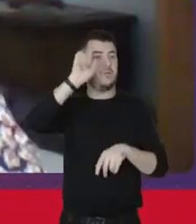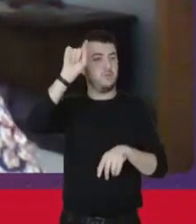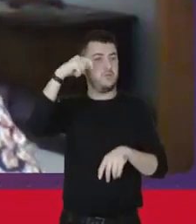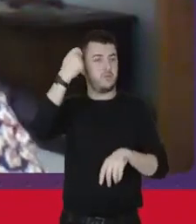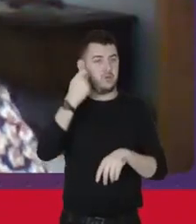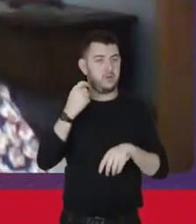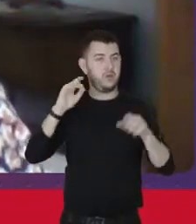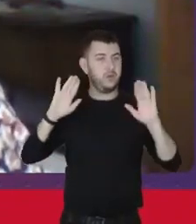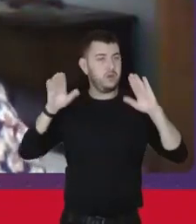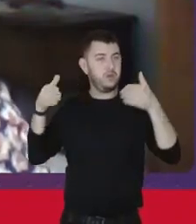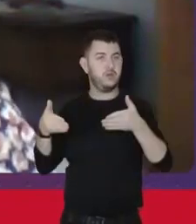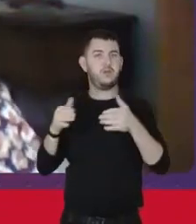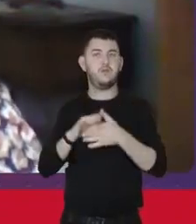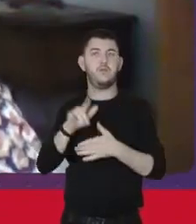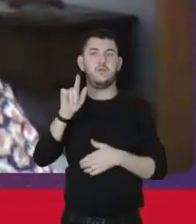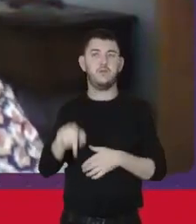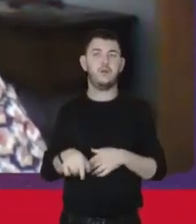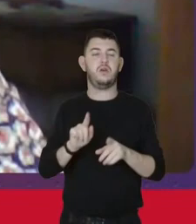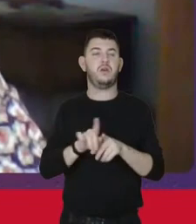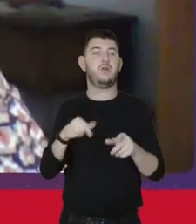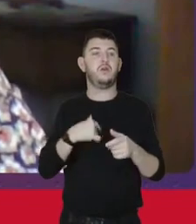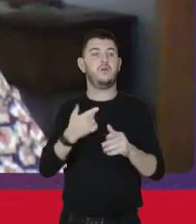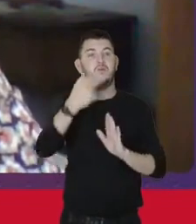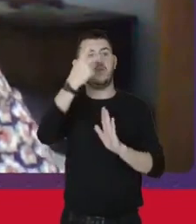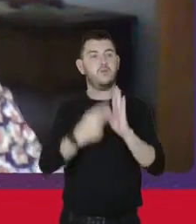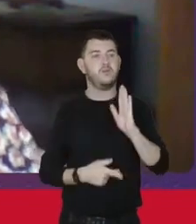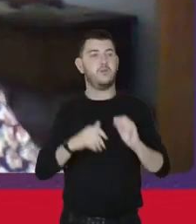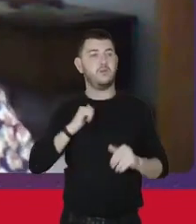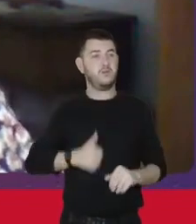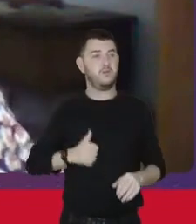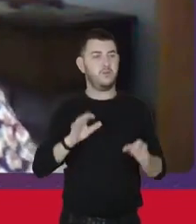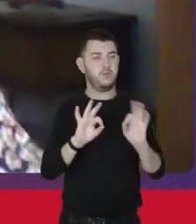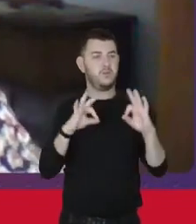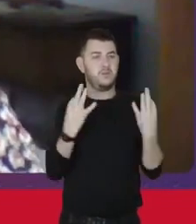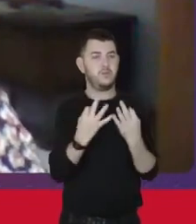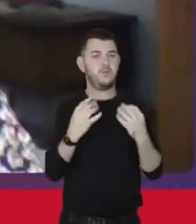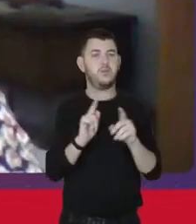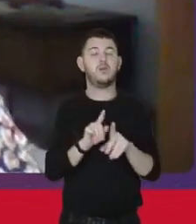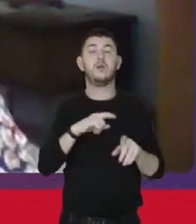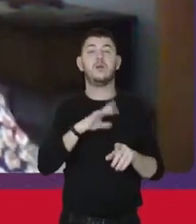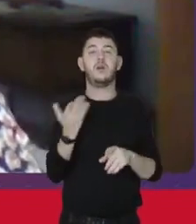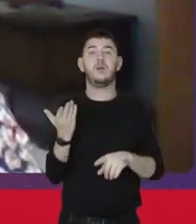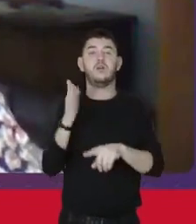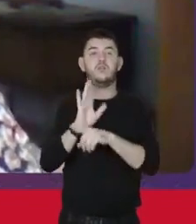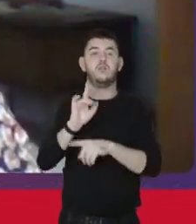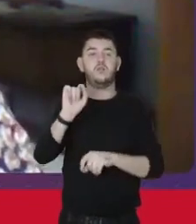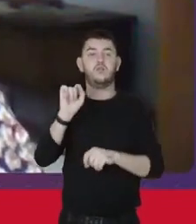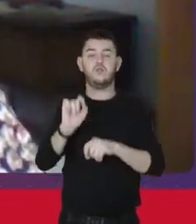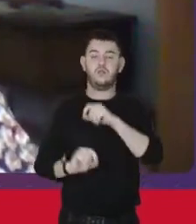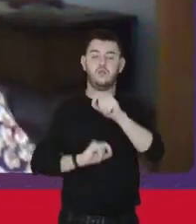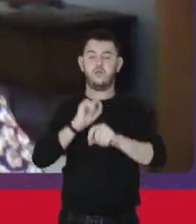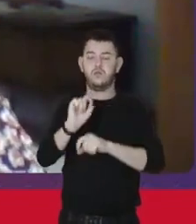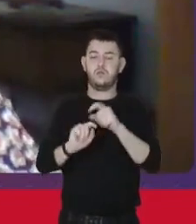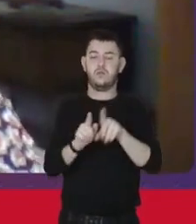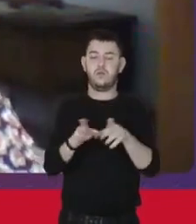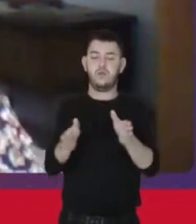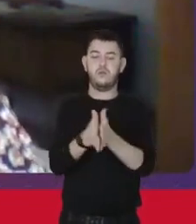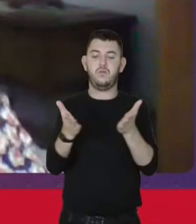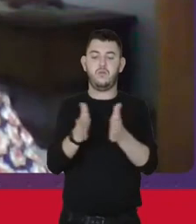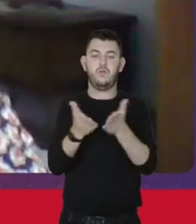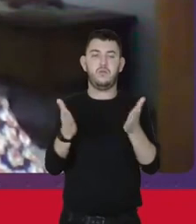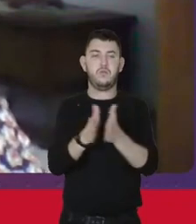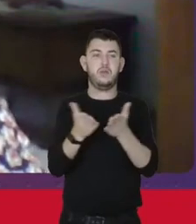em especial. É o caso do programa Bolsa Família, que reduziu os níveis de pobreza e de